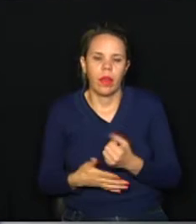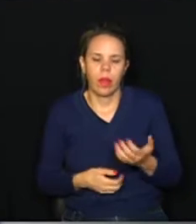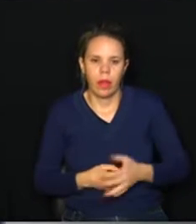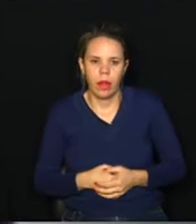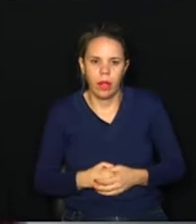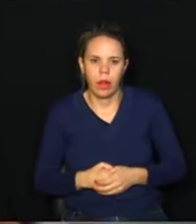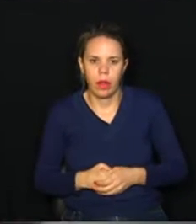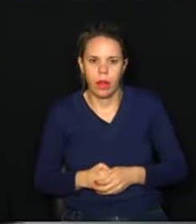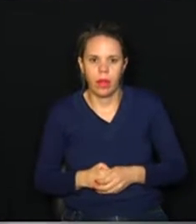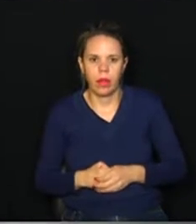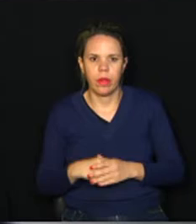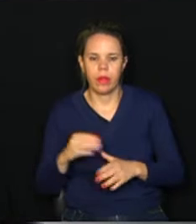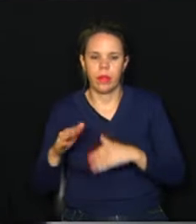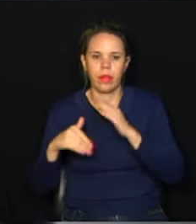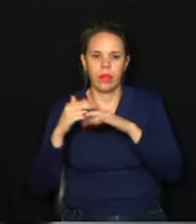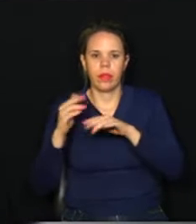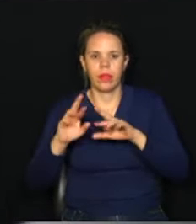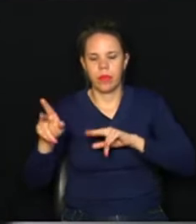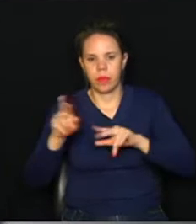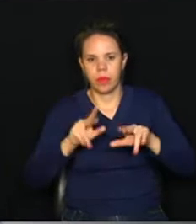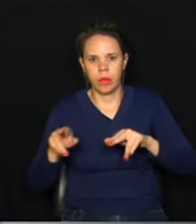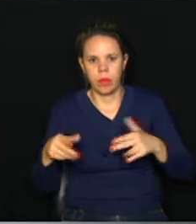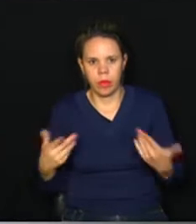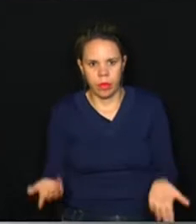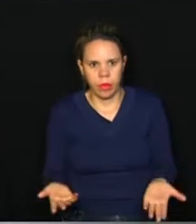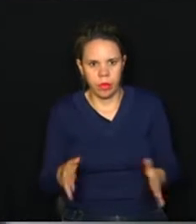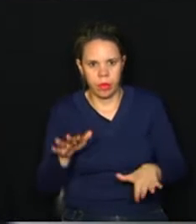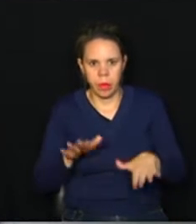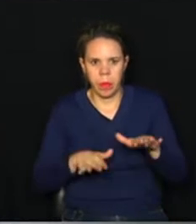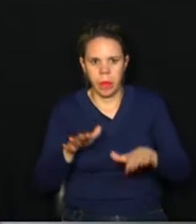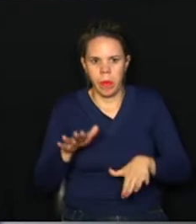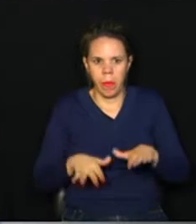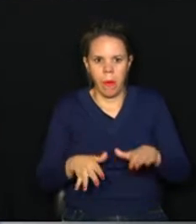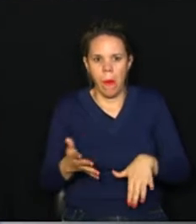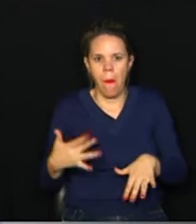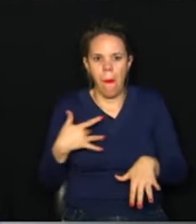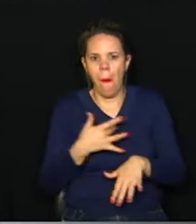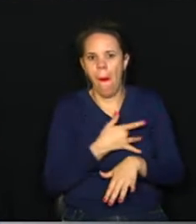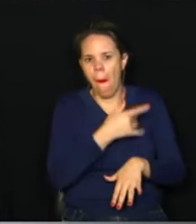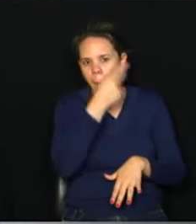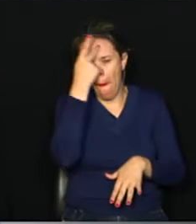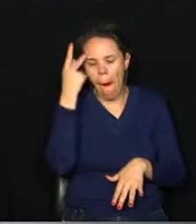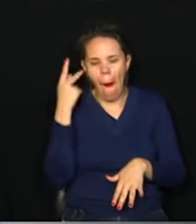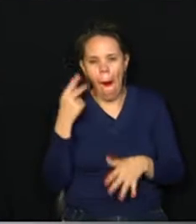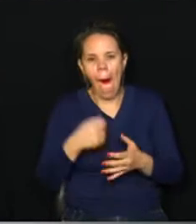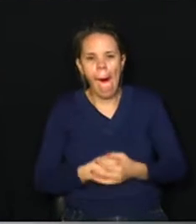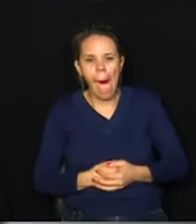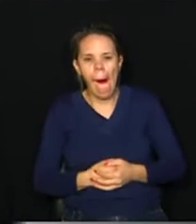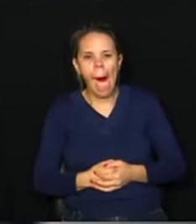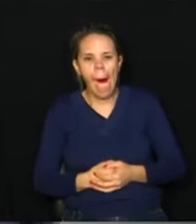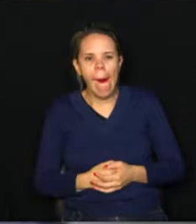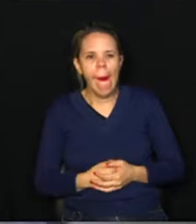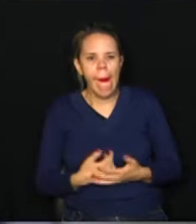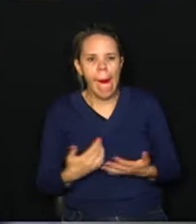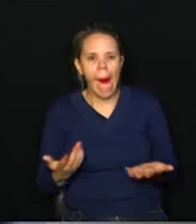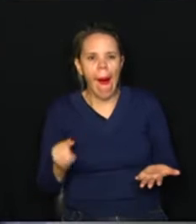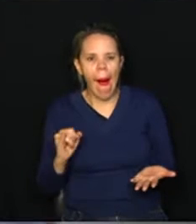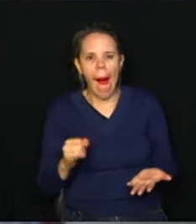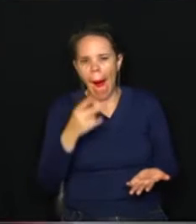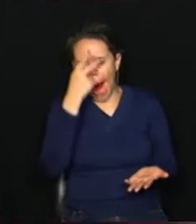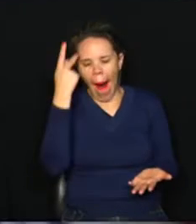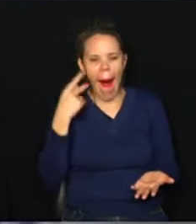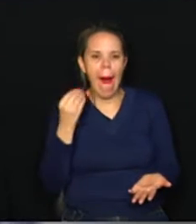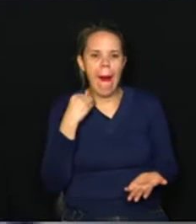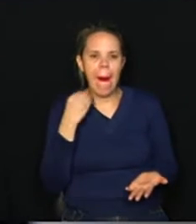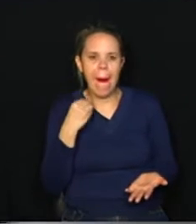Covid-19 evolui de maneira distinta conforme o estado de saúde da pessoa. Então, se a pessoa já está